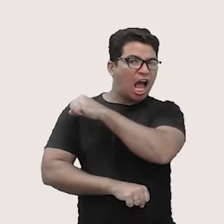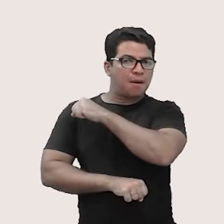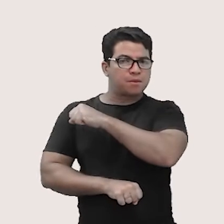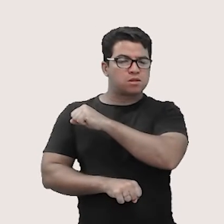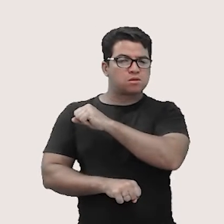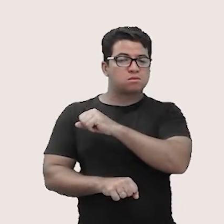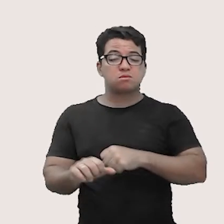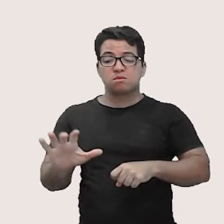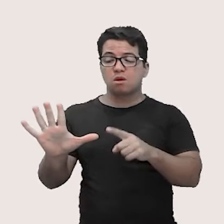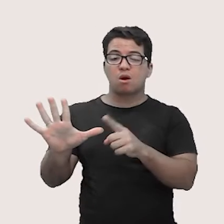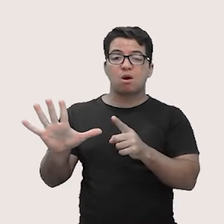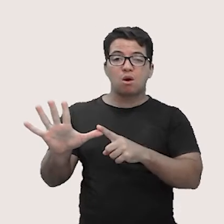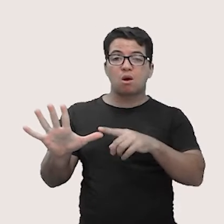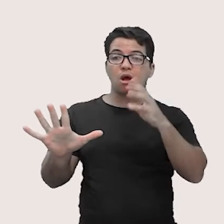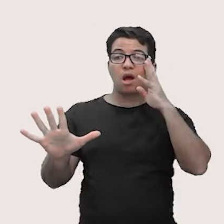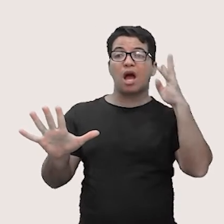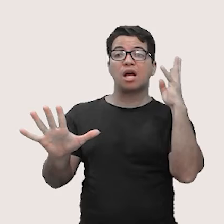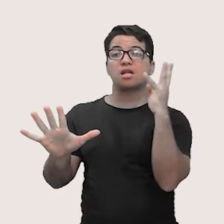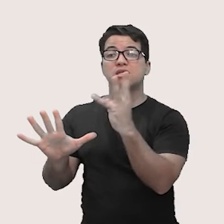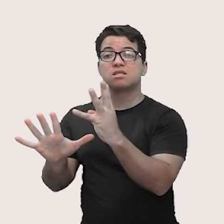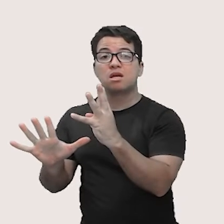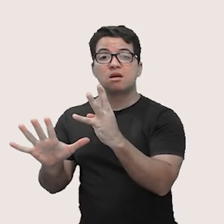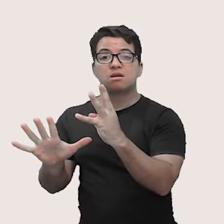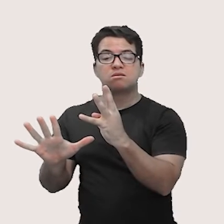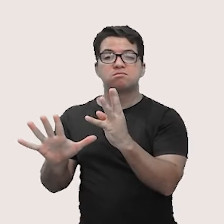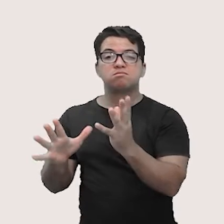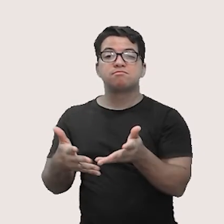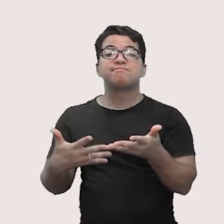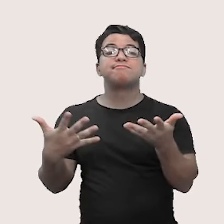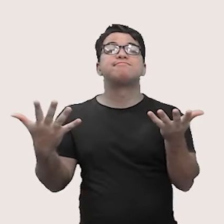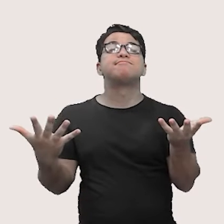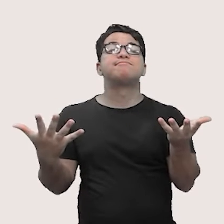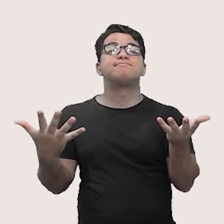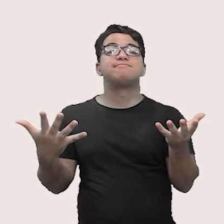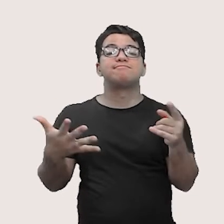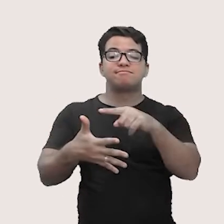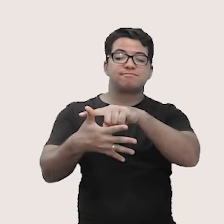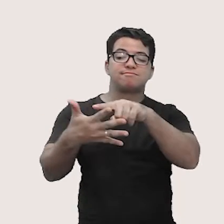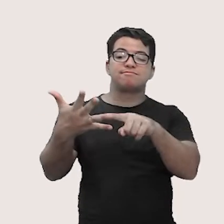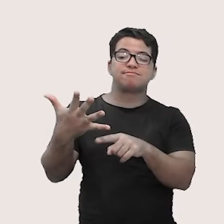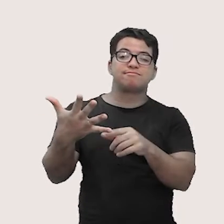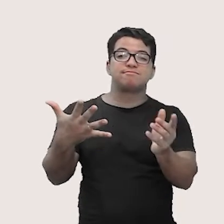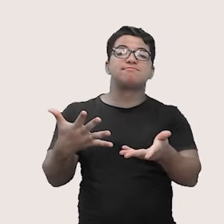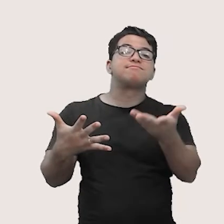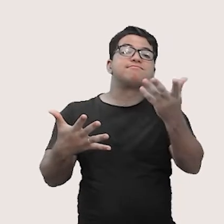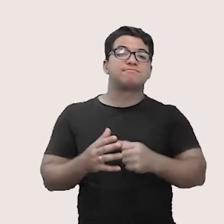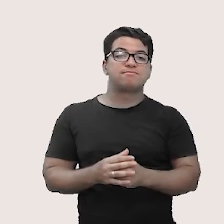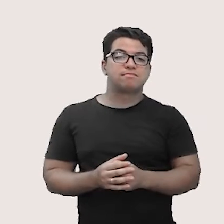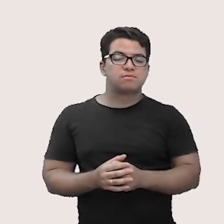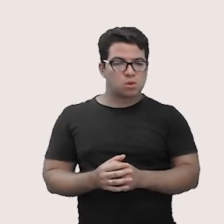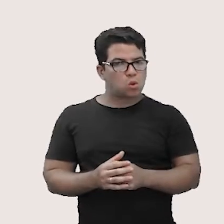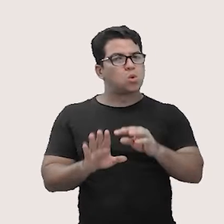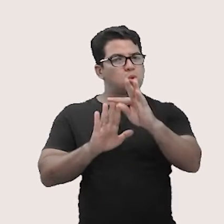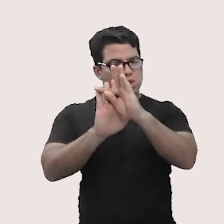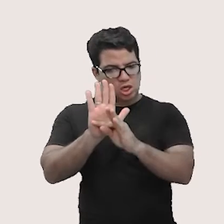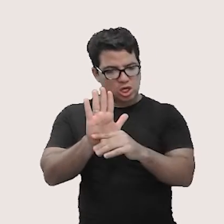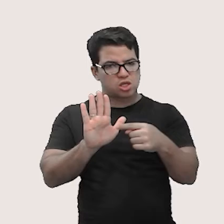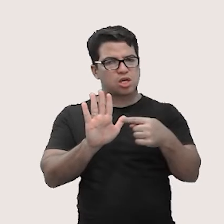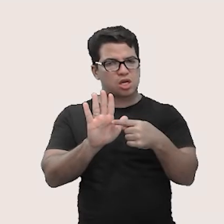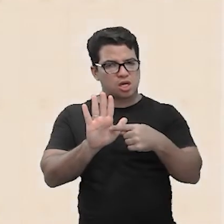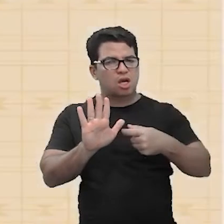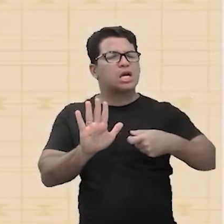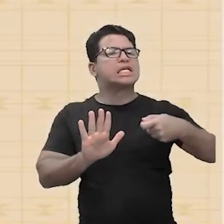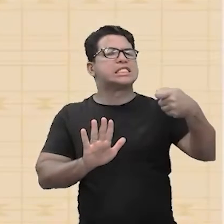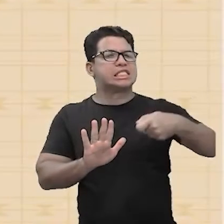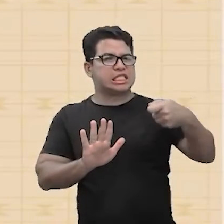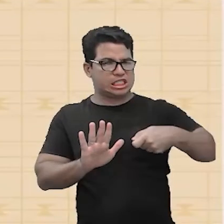atentamente. Então, fala sobre uma questão de etária, né, de maturidade, de exigir, né, muitas vezes